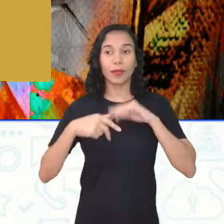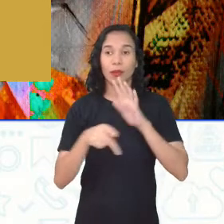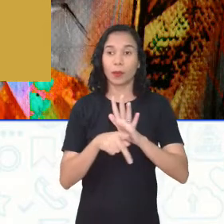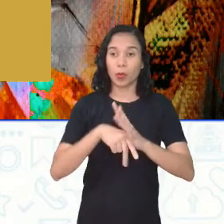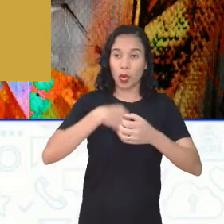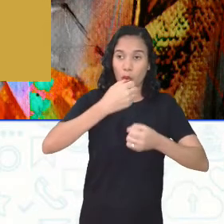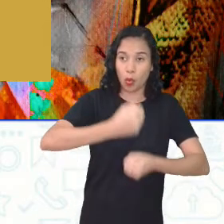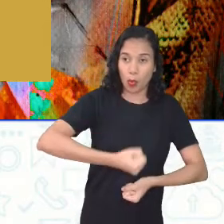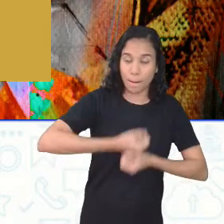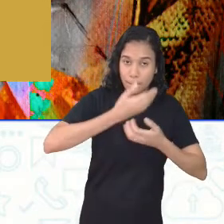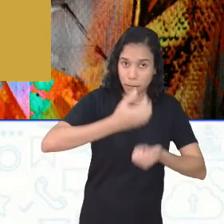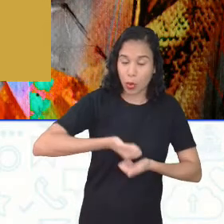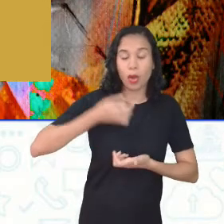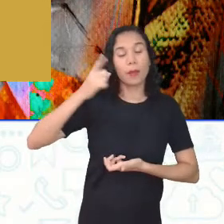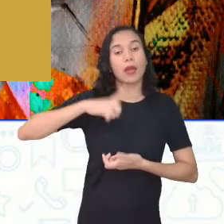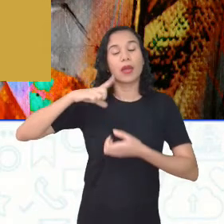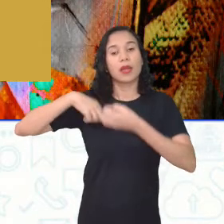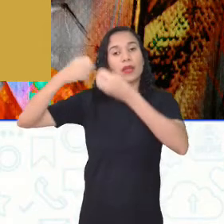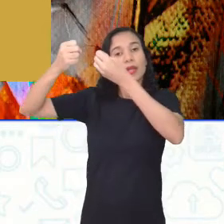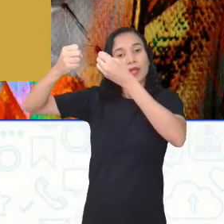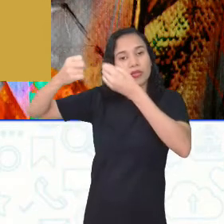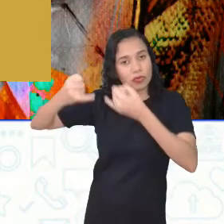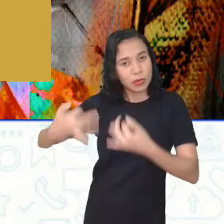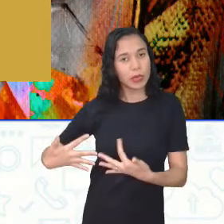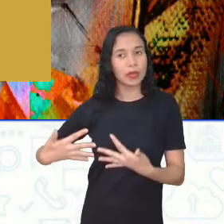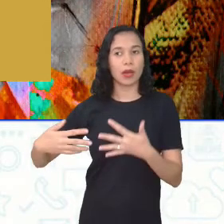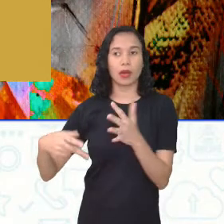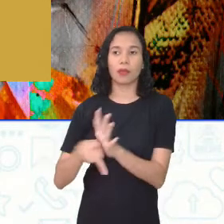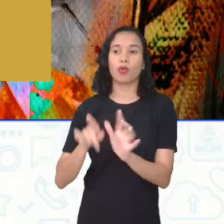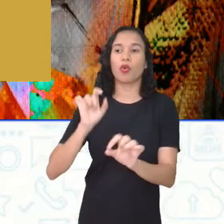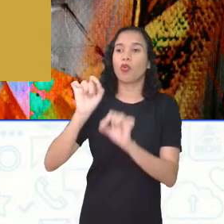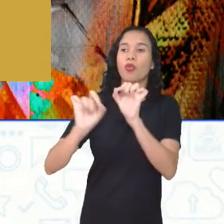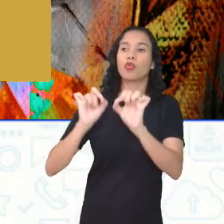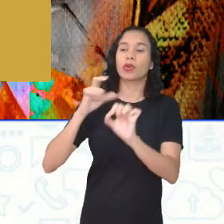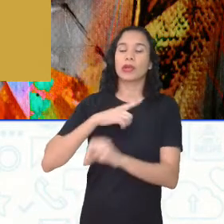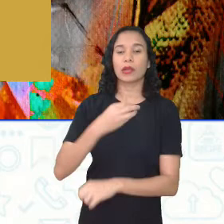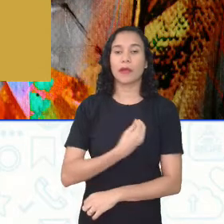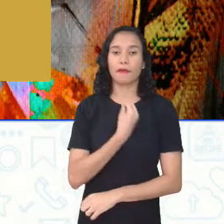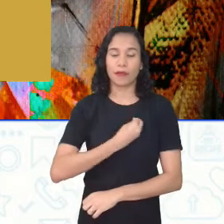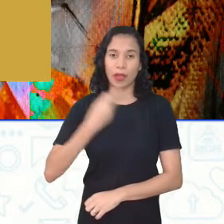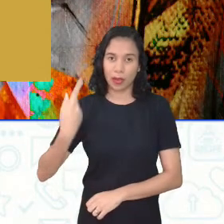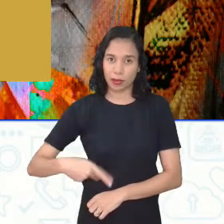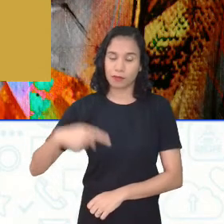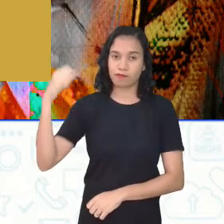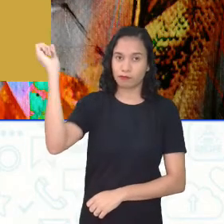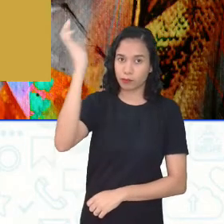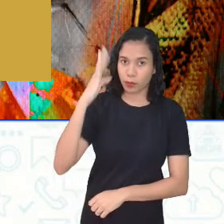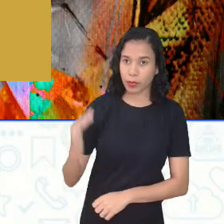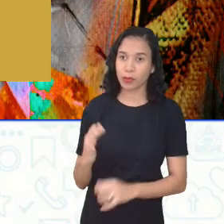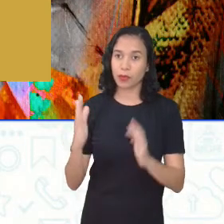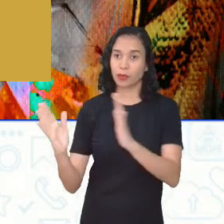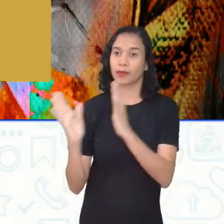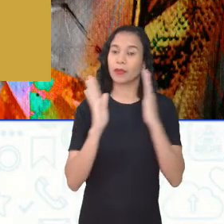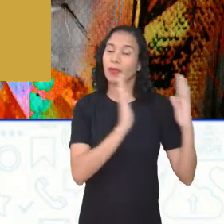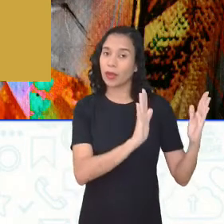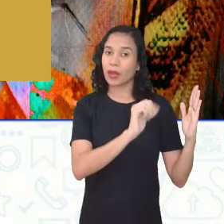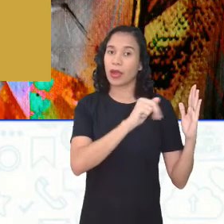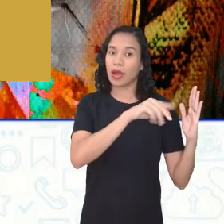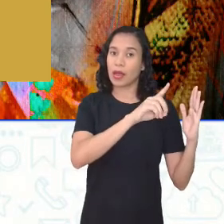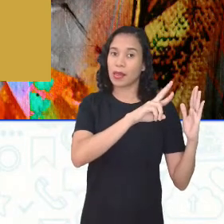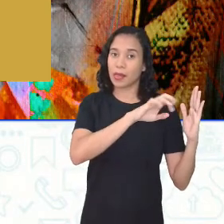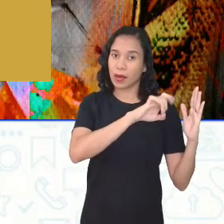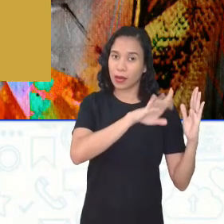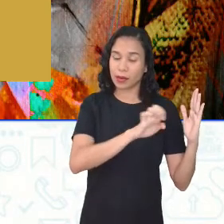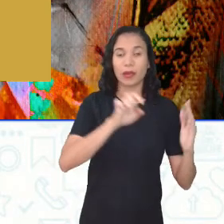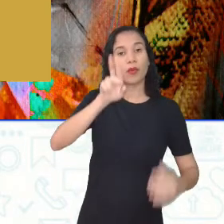vai fazer uma breve descrição do que havia no Brasil. E Oswald de Andrade utiliza